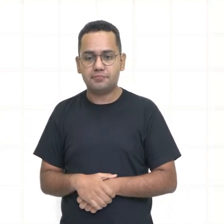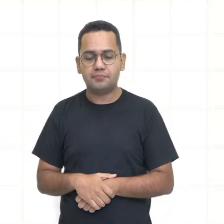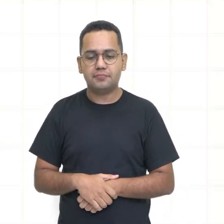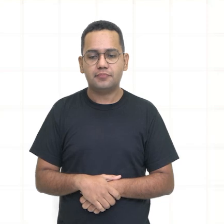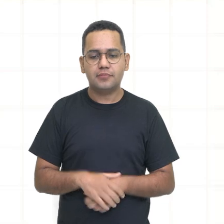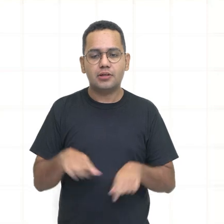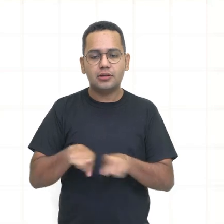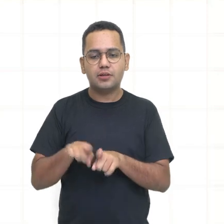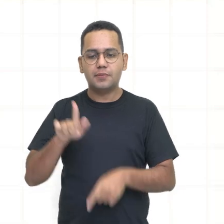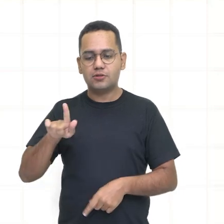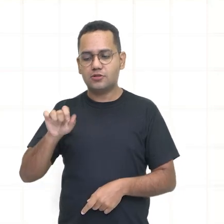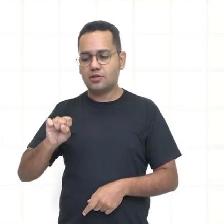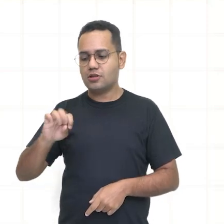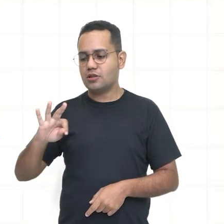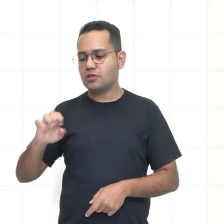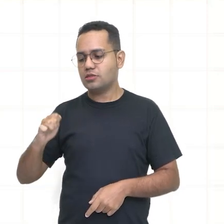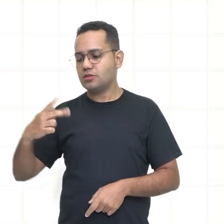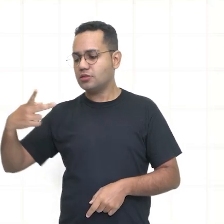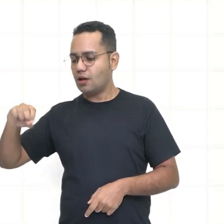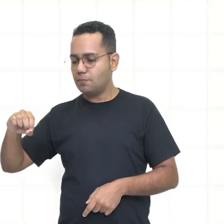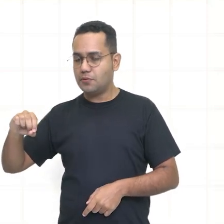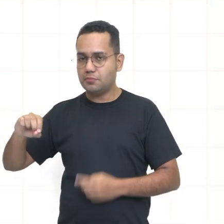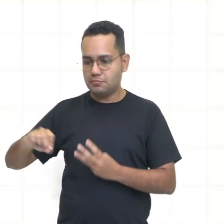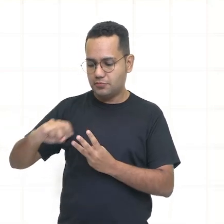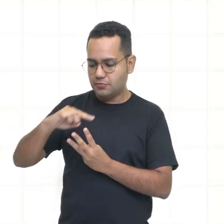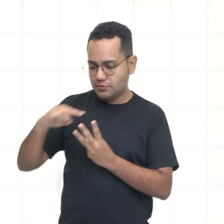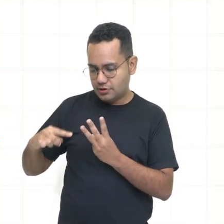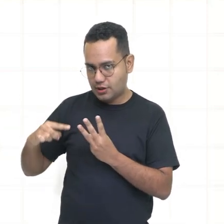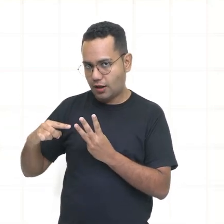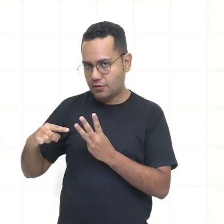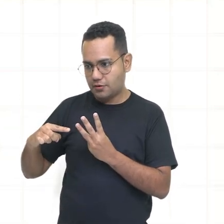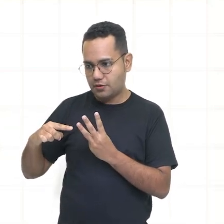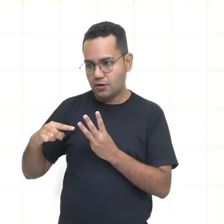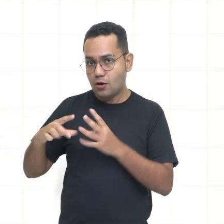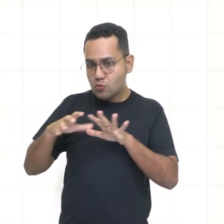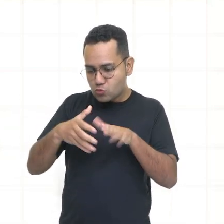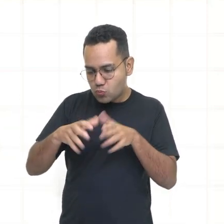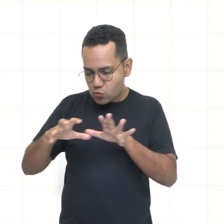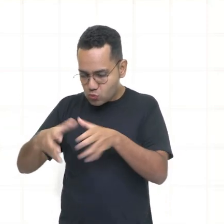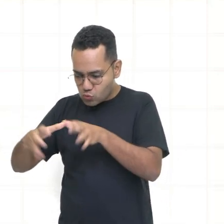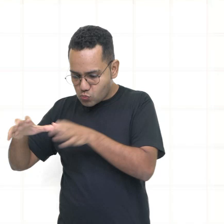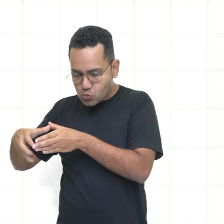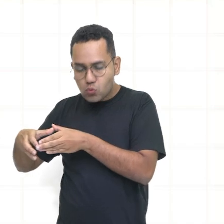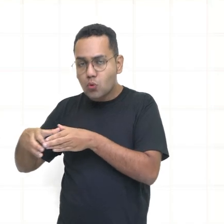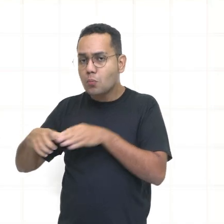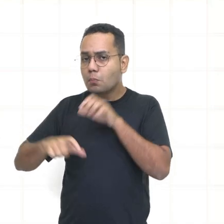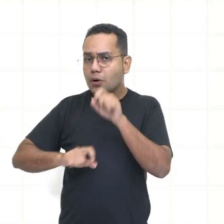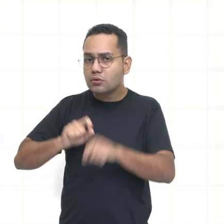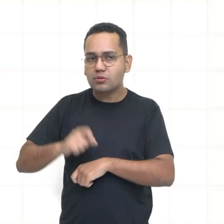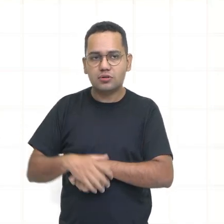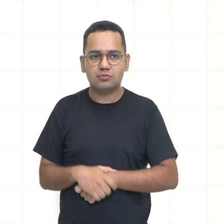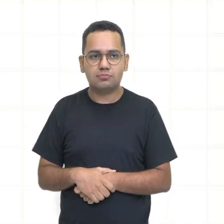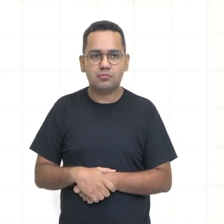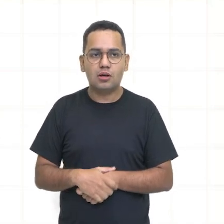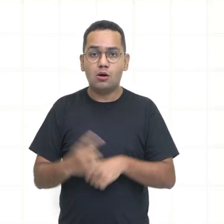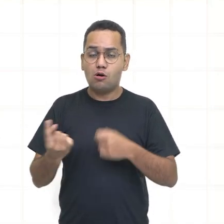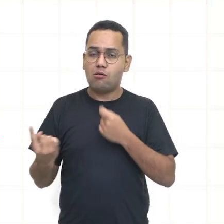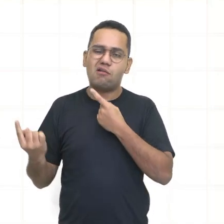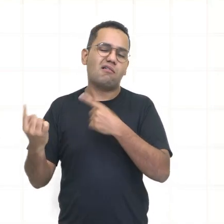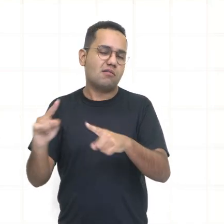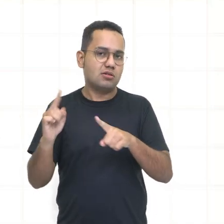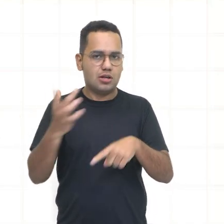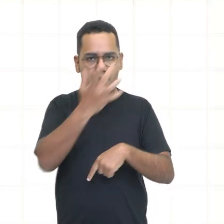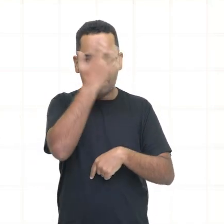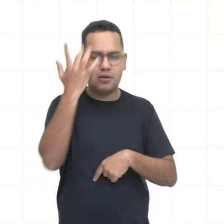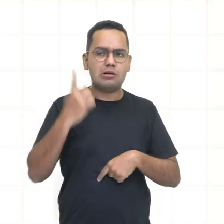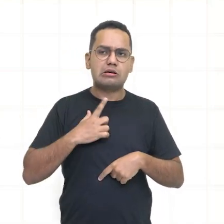e também a Gestapo, que são três forças que eles vão utilizar para reprimir os opositores,